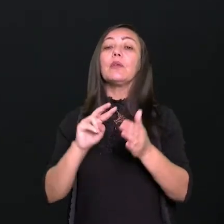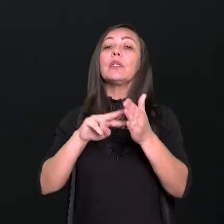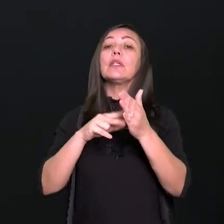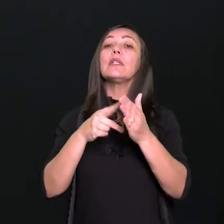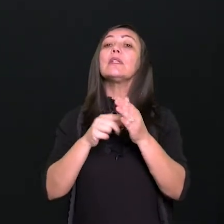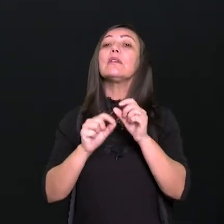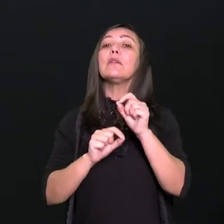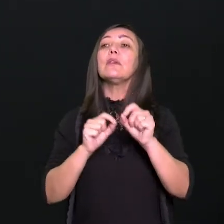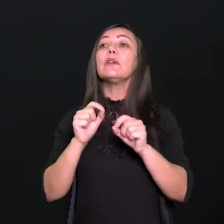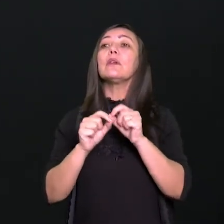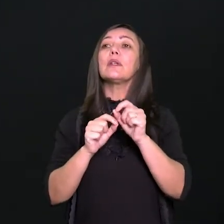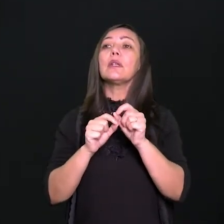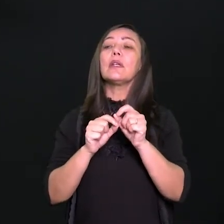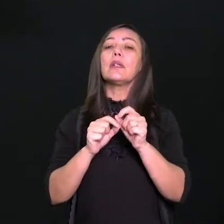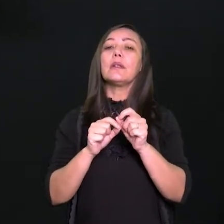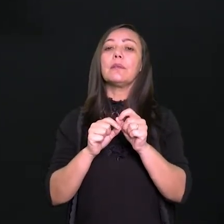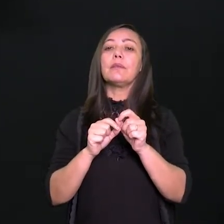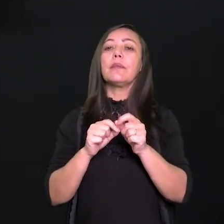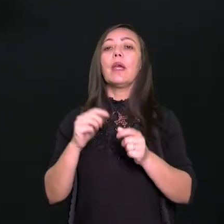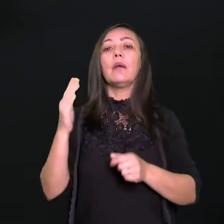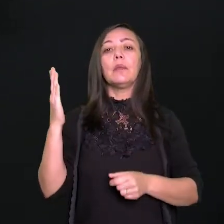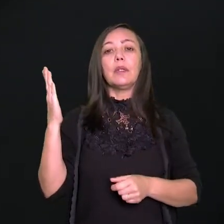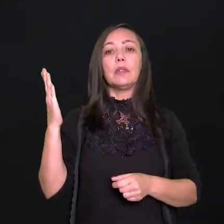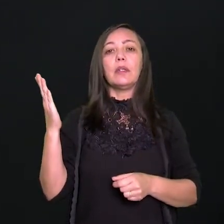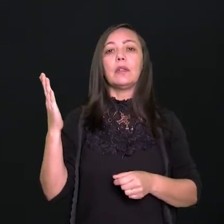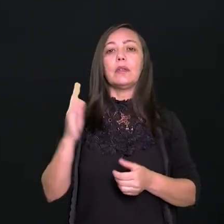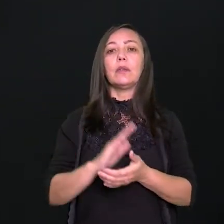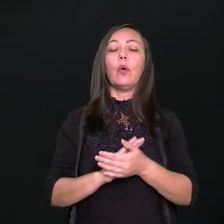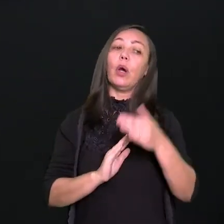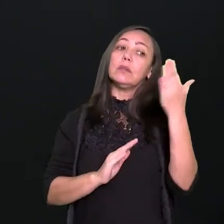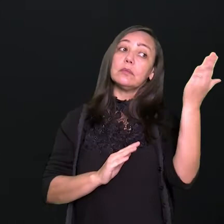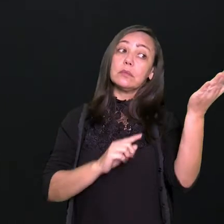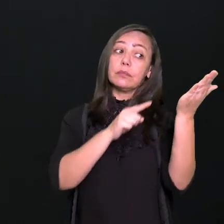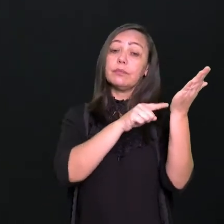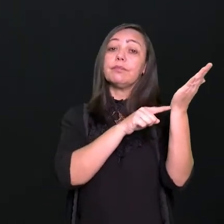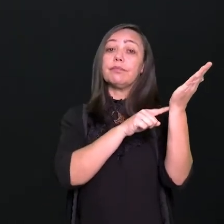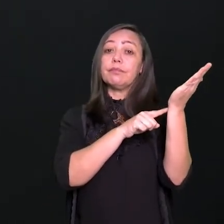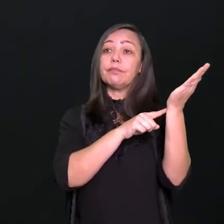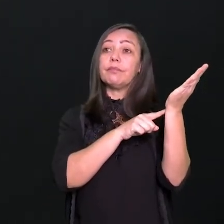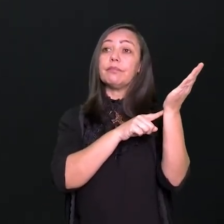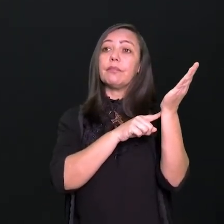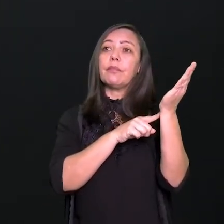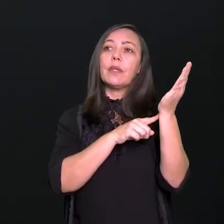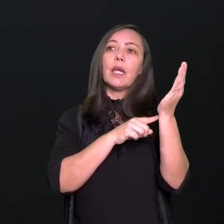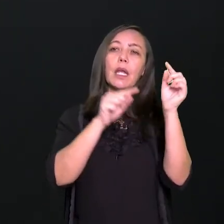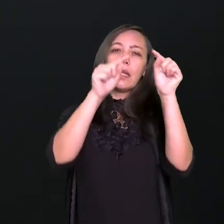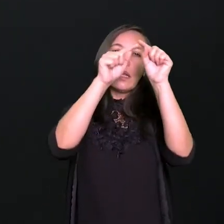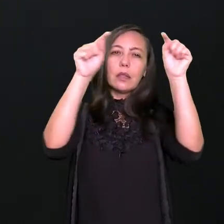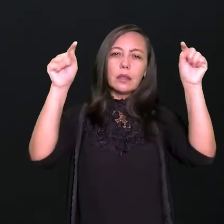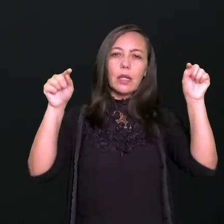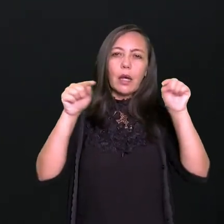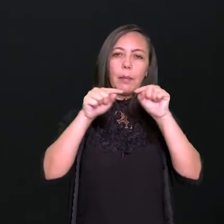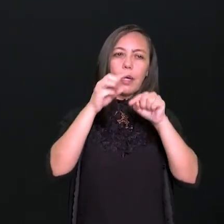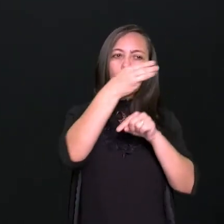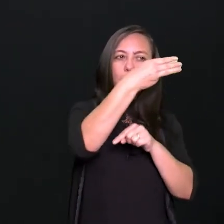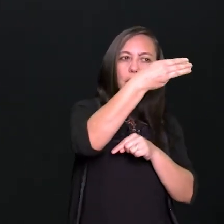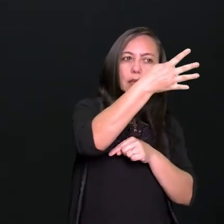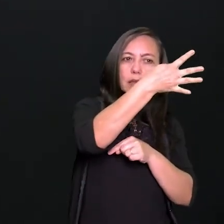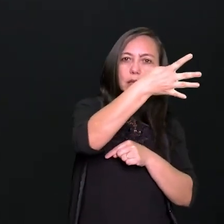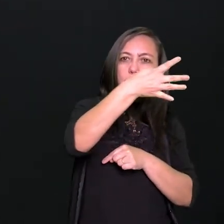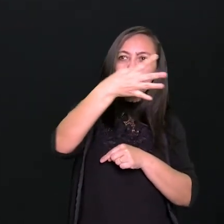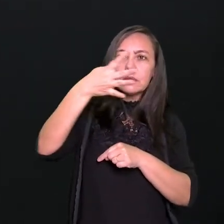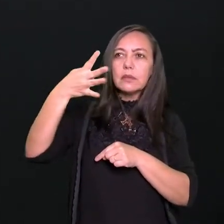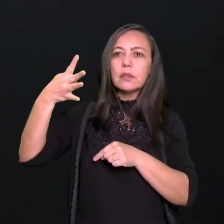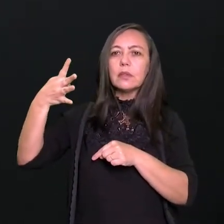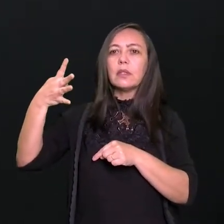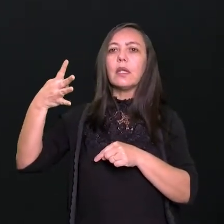que significa aqui à minha direita, tá? Ou à minha esquerda aqui no caso, é essa tabelinha. Essa tabelinha, ela